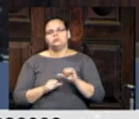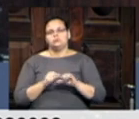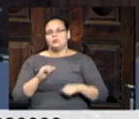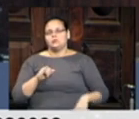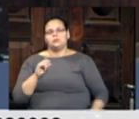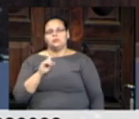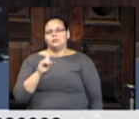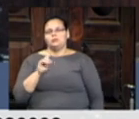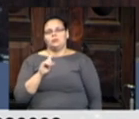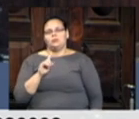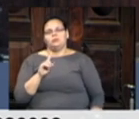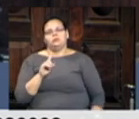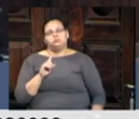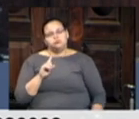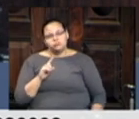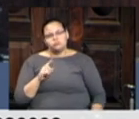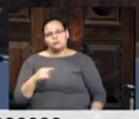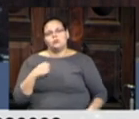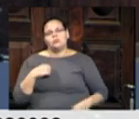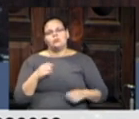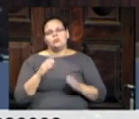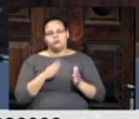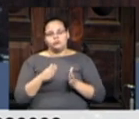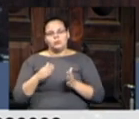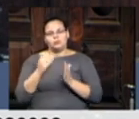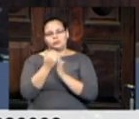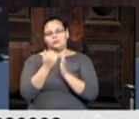se não alterarmos esta estrutura.